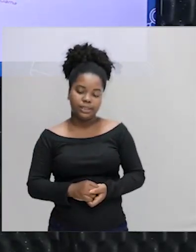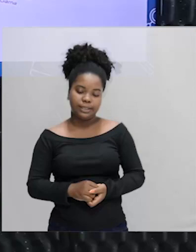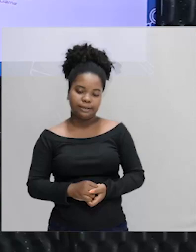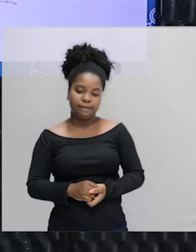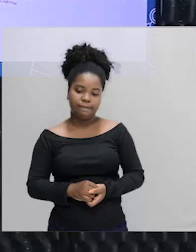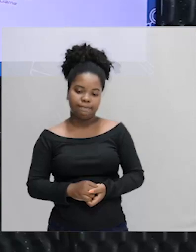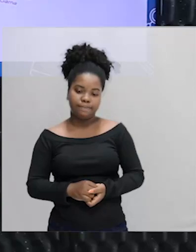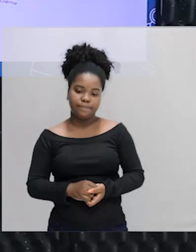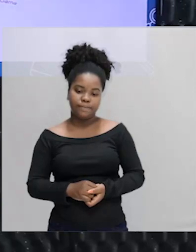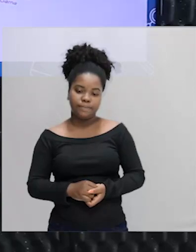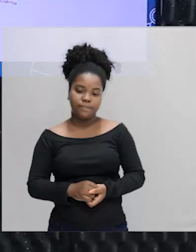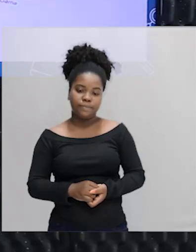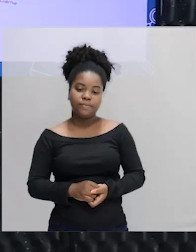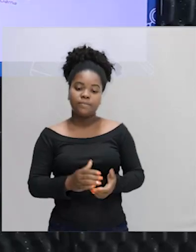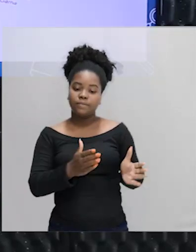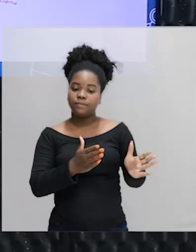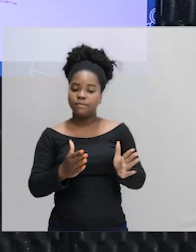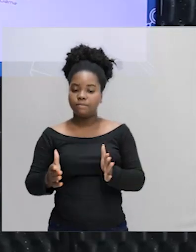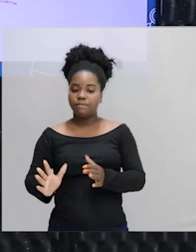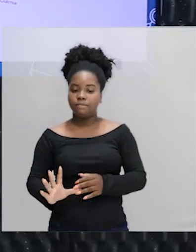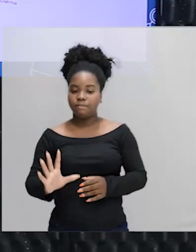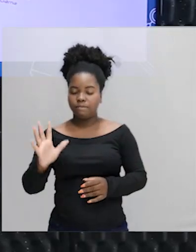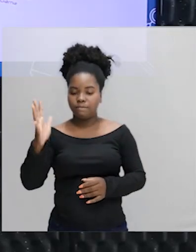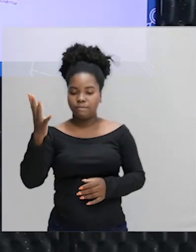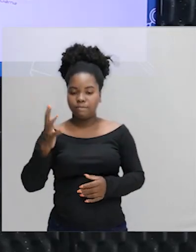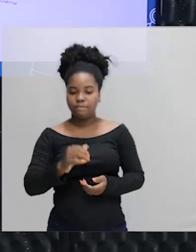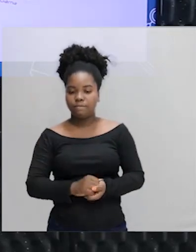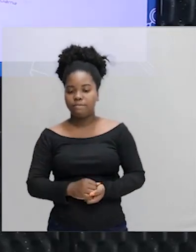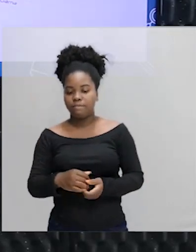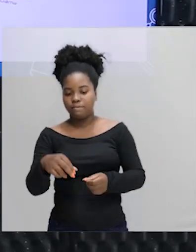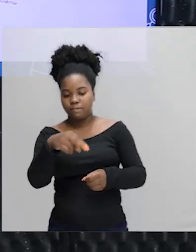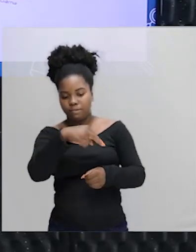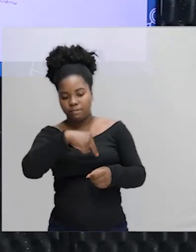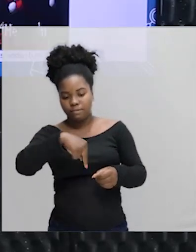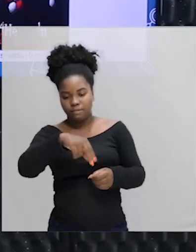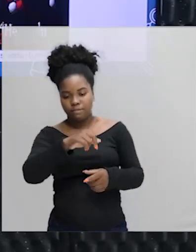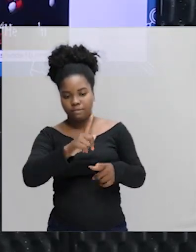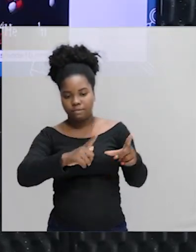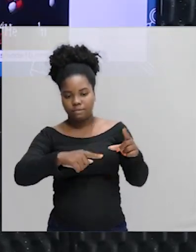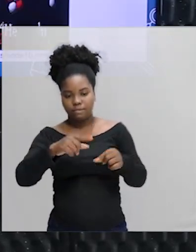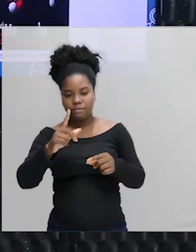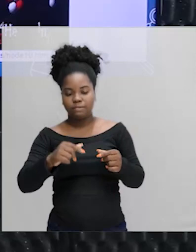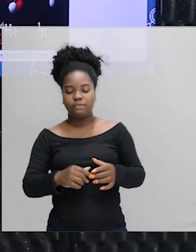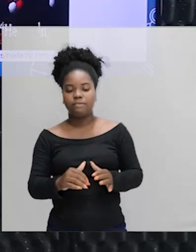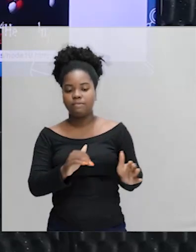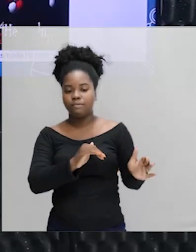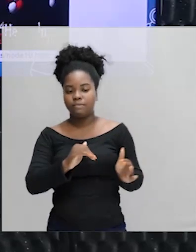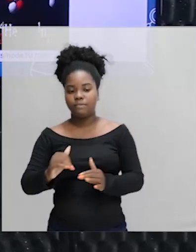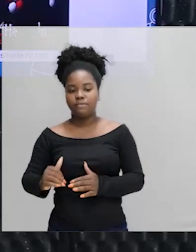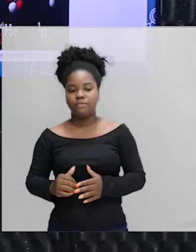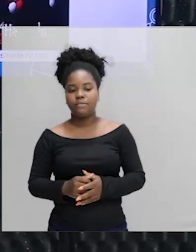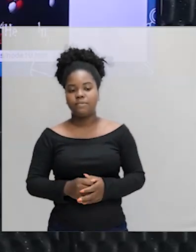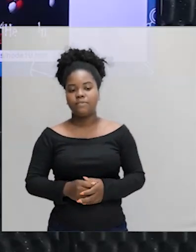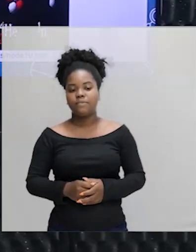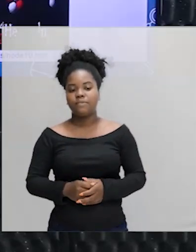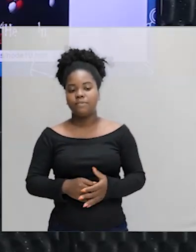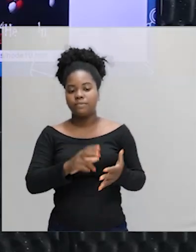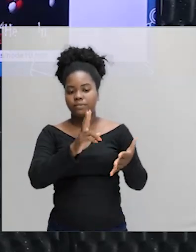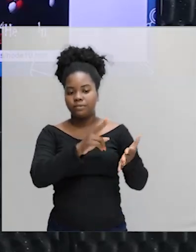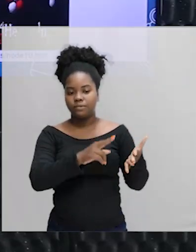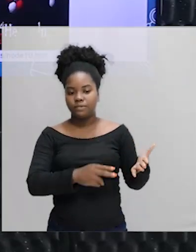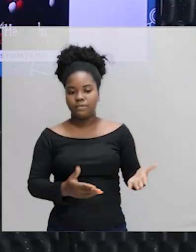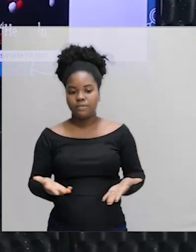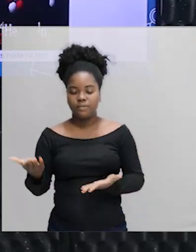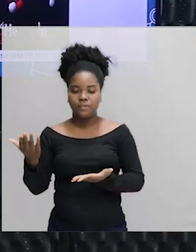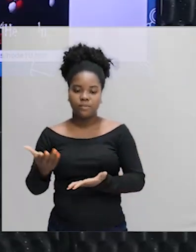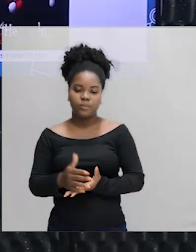Então esse é o processo que acontece no núcleo dessa estrela. Ok? Então o processo é a fusão nuclear, né?